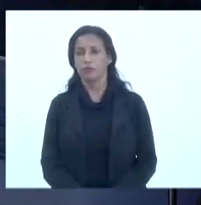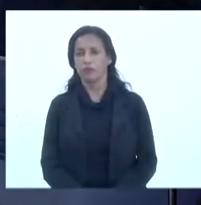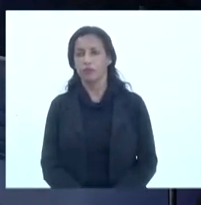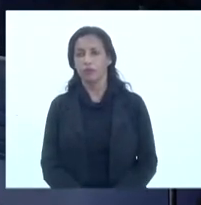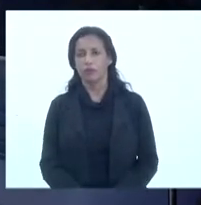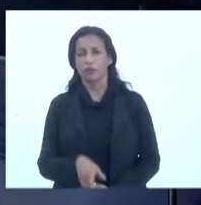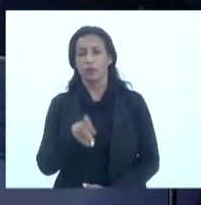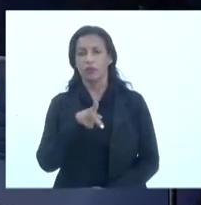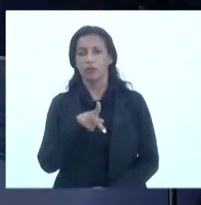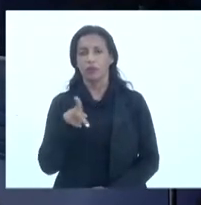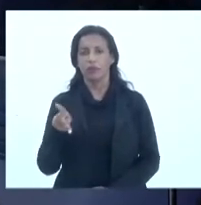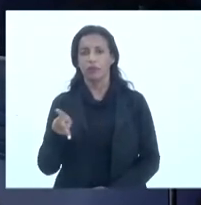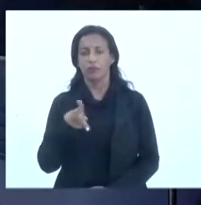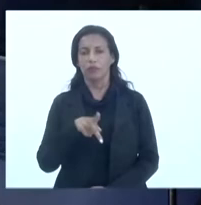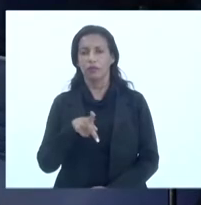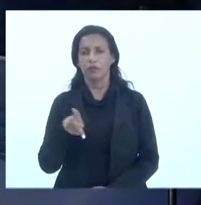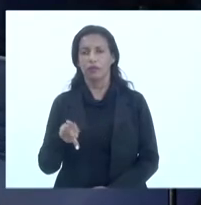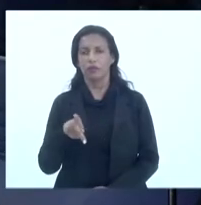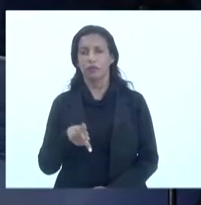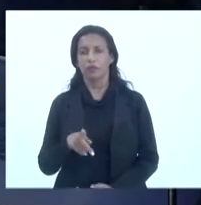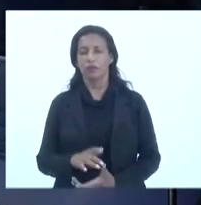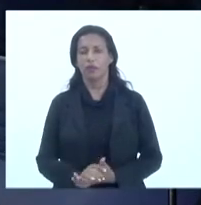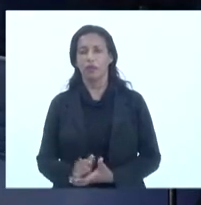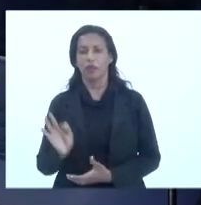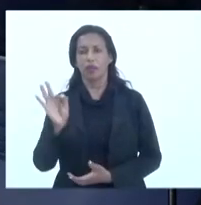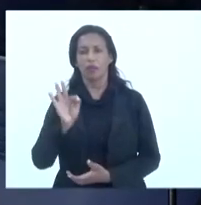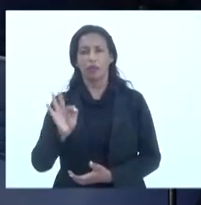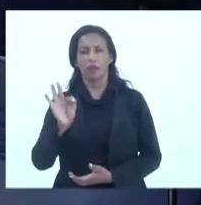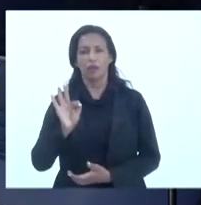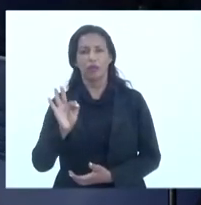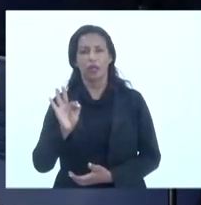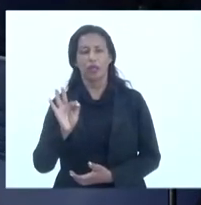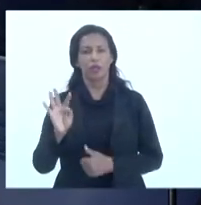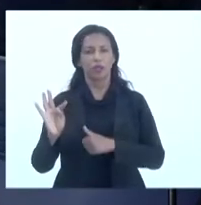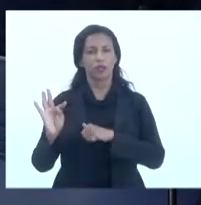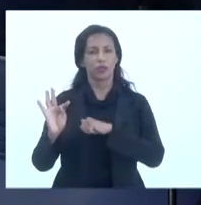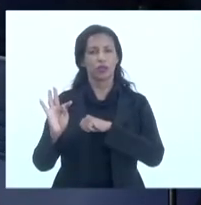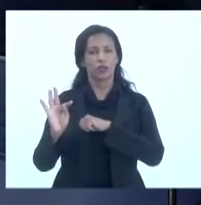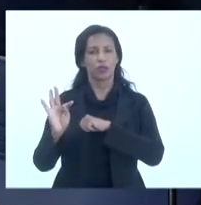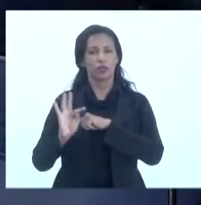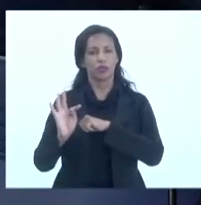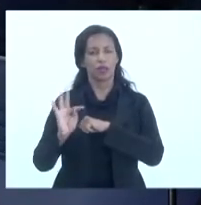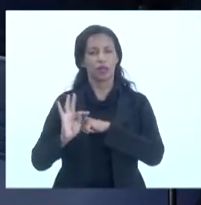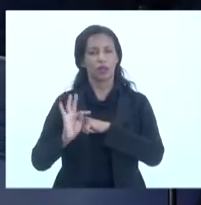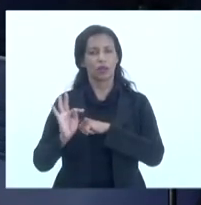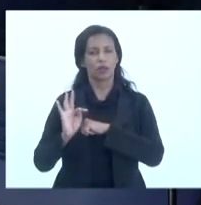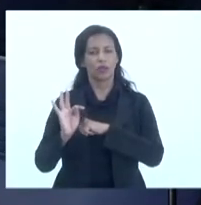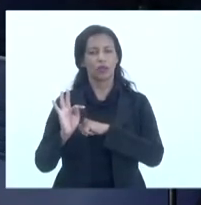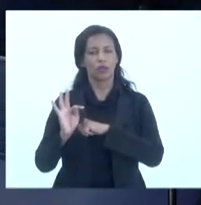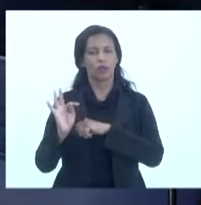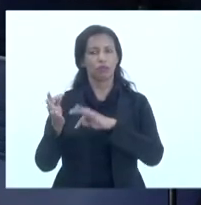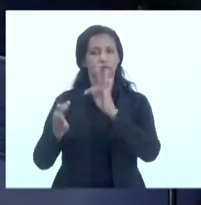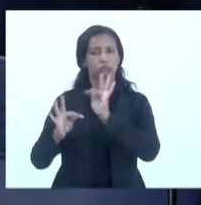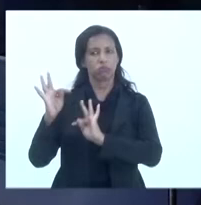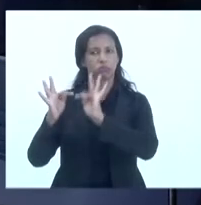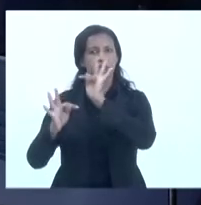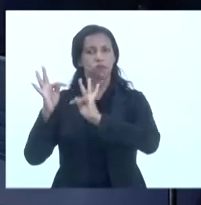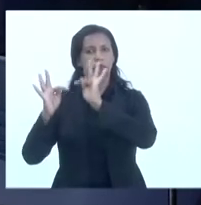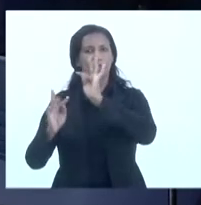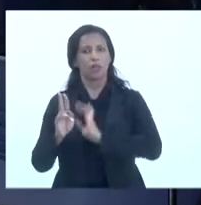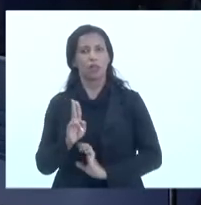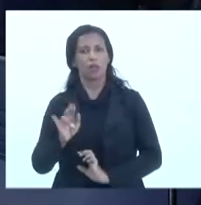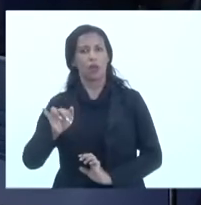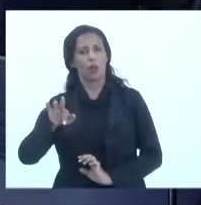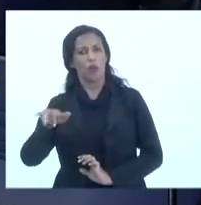o professor associado da Faculdade de Tecnologia da UERJ, o senhor Jacques Fernandes, por